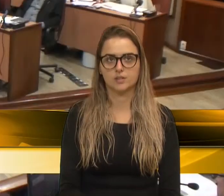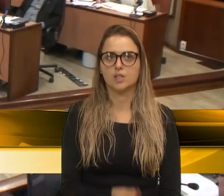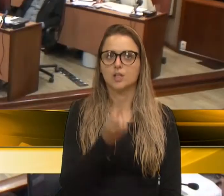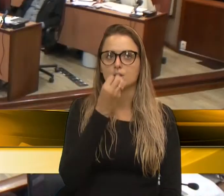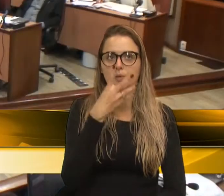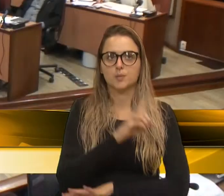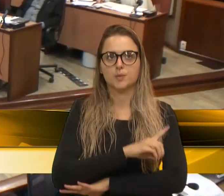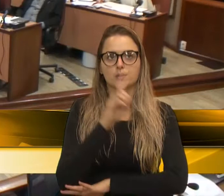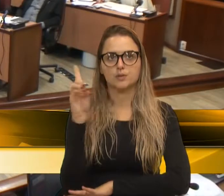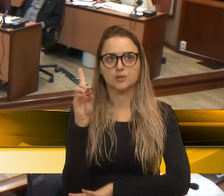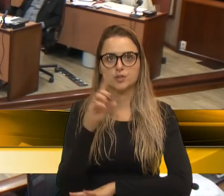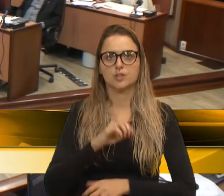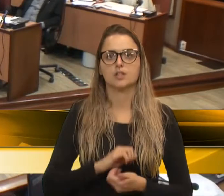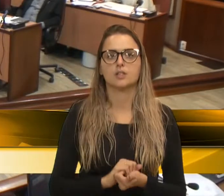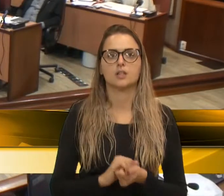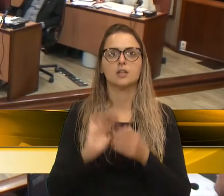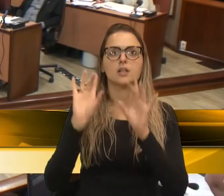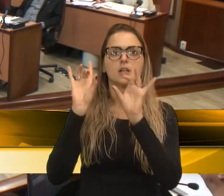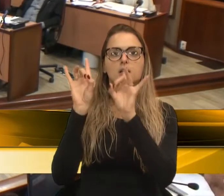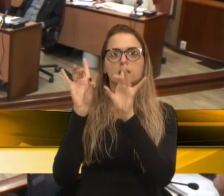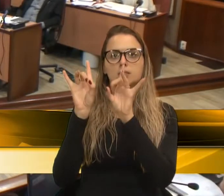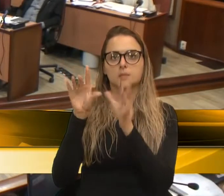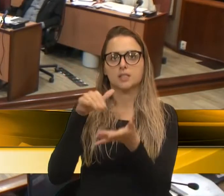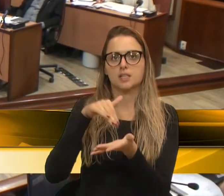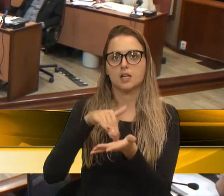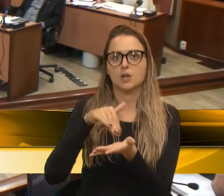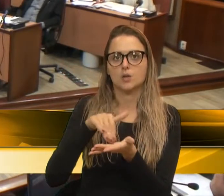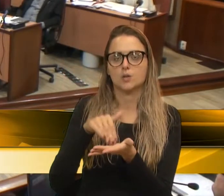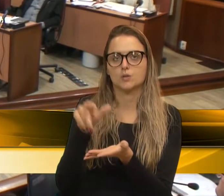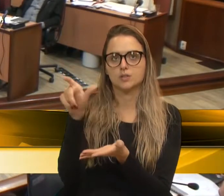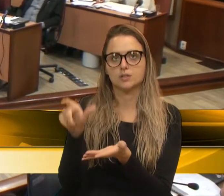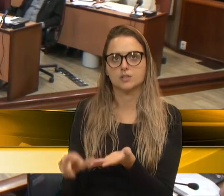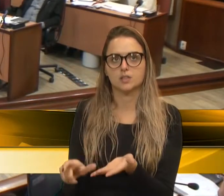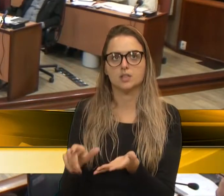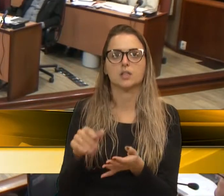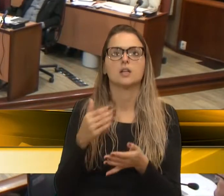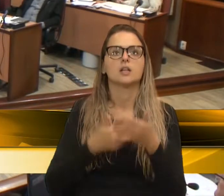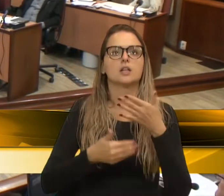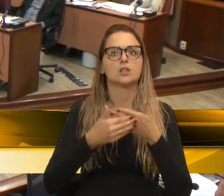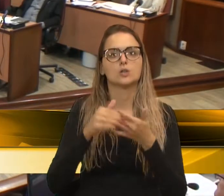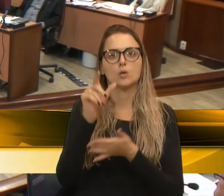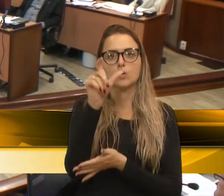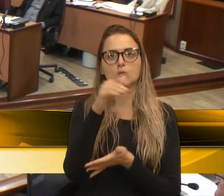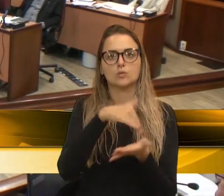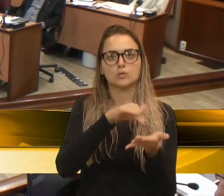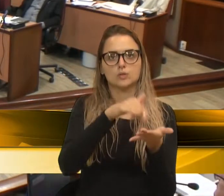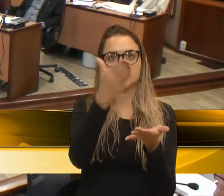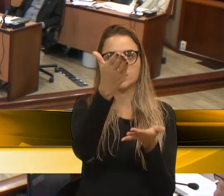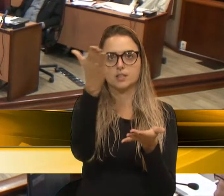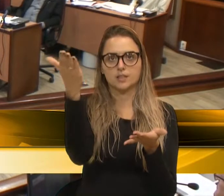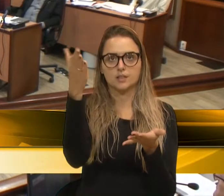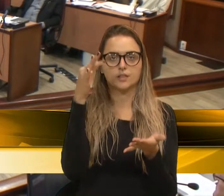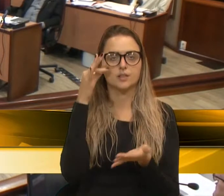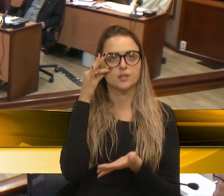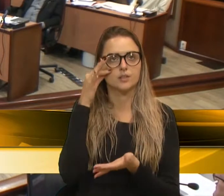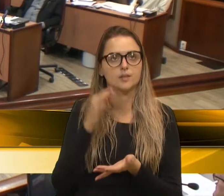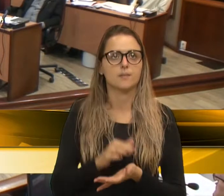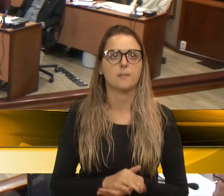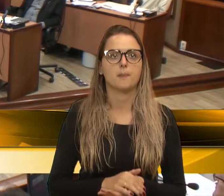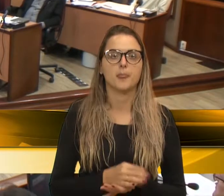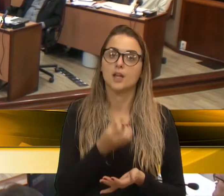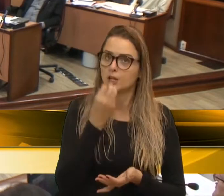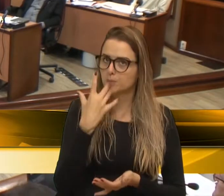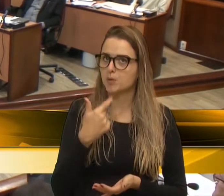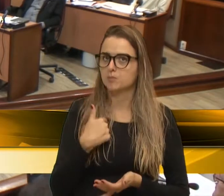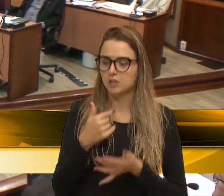Bom dia, especial secretário Fernando e também os demais secretários aqui presentes. Bom, a gente